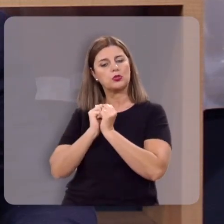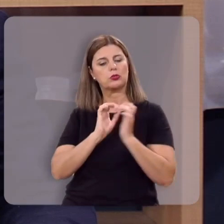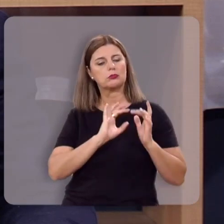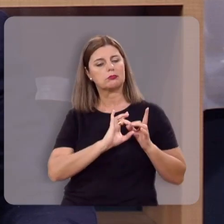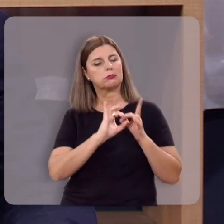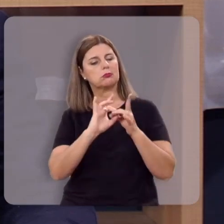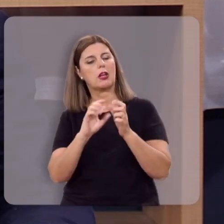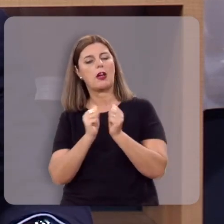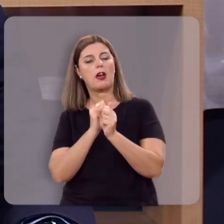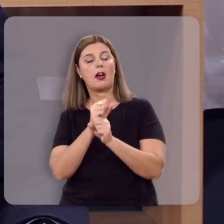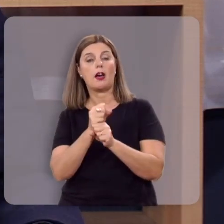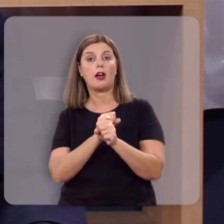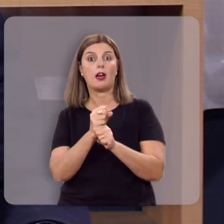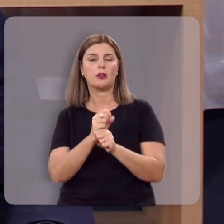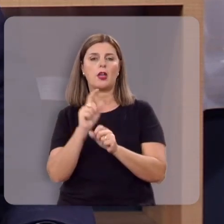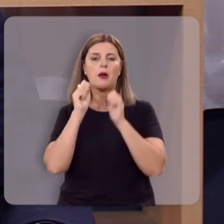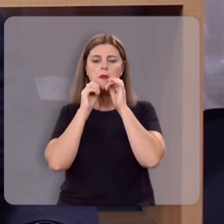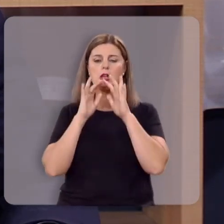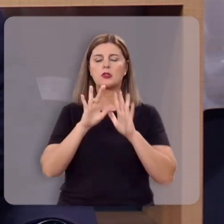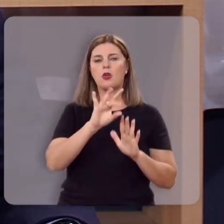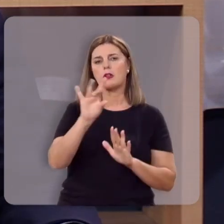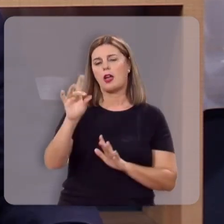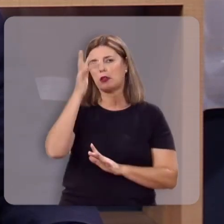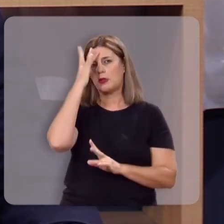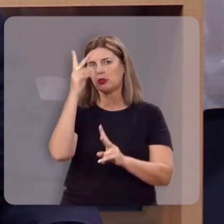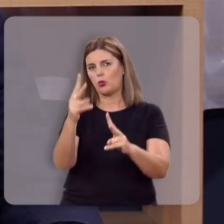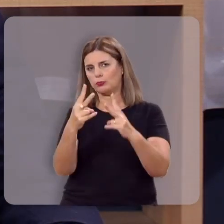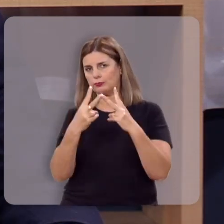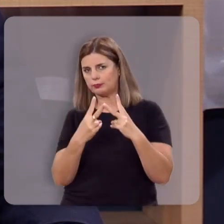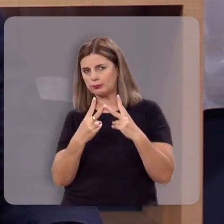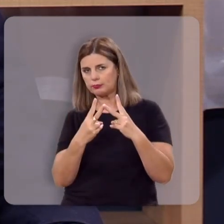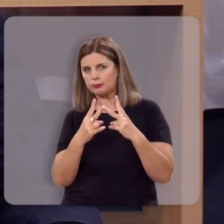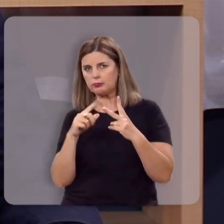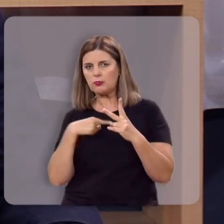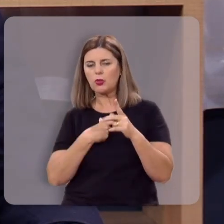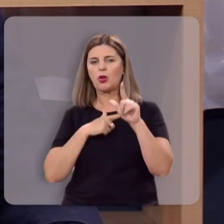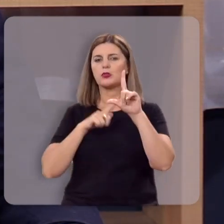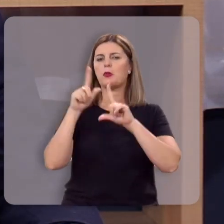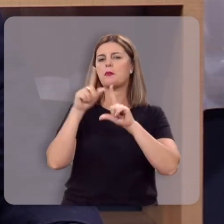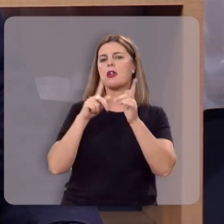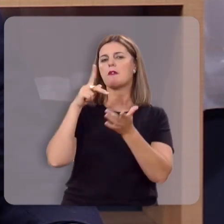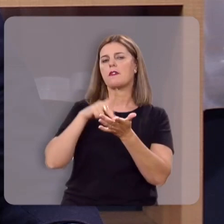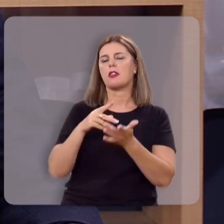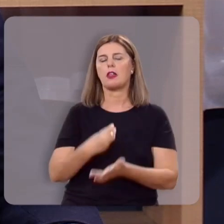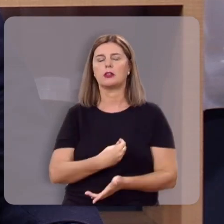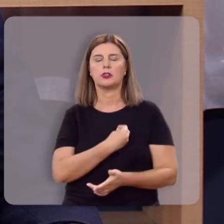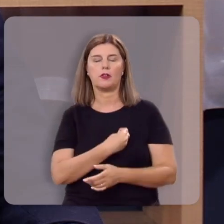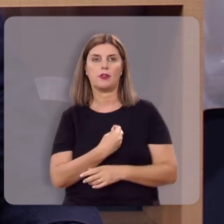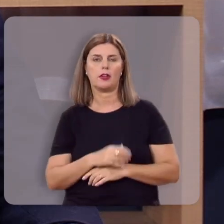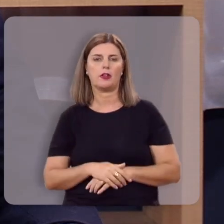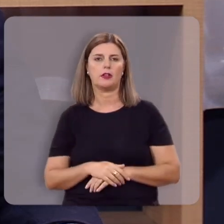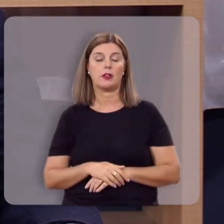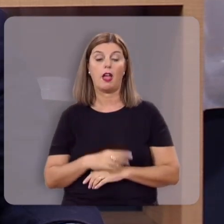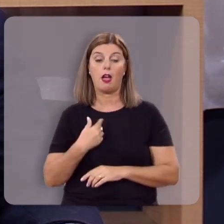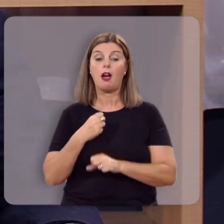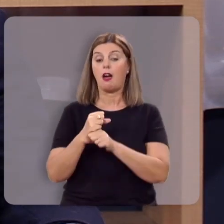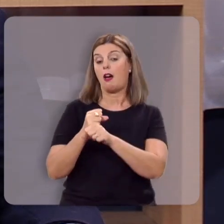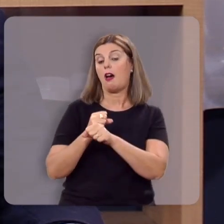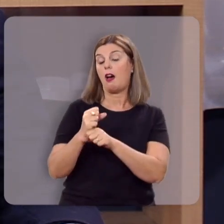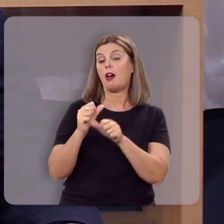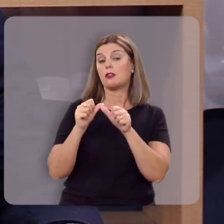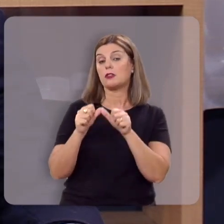Amém. Parceria aqui neste ano e que Ele abençoe cada um dos que estão conosco aqui no programa Verdade e Vida, que esse seja um